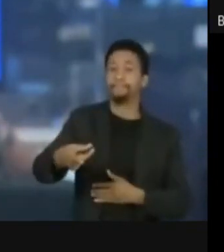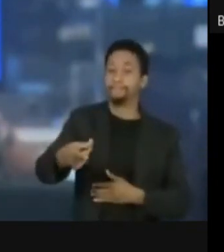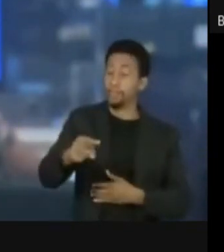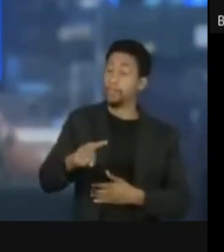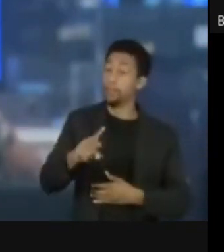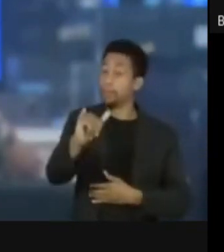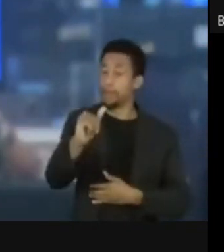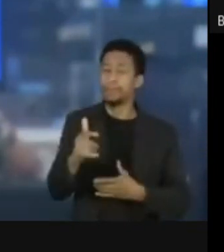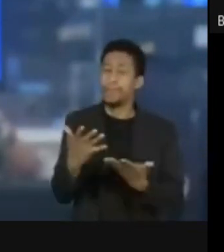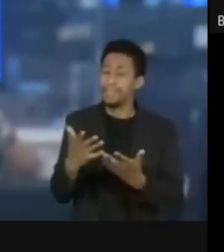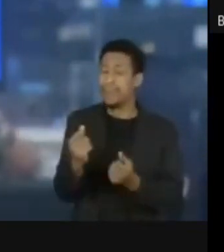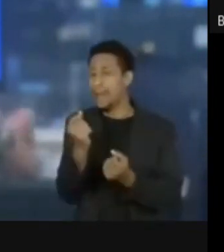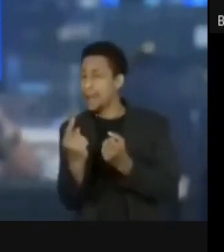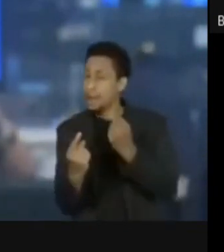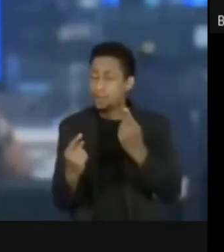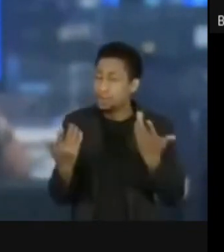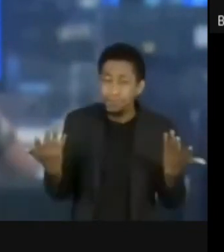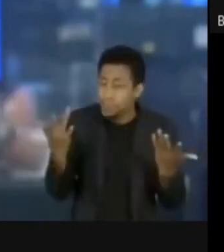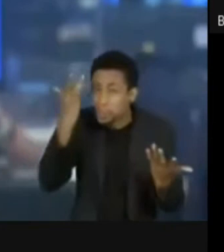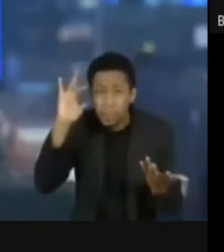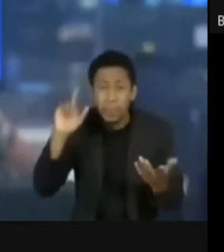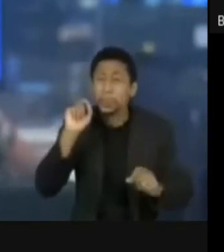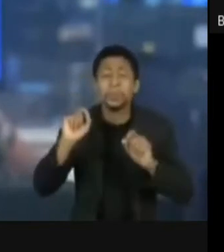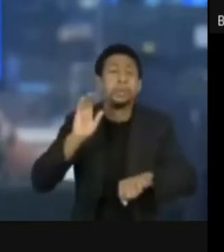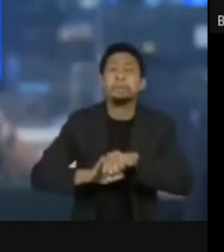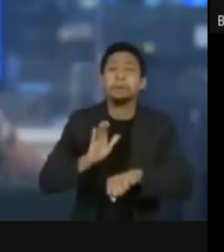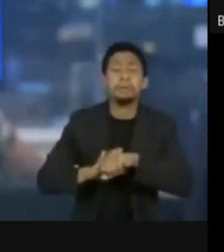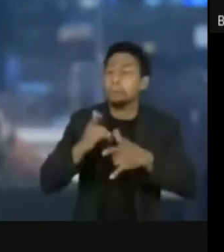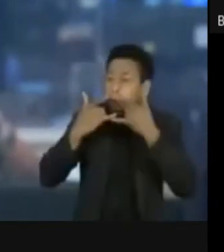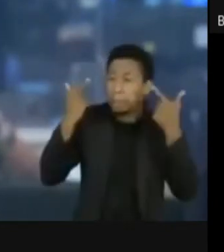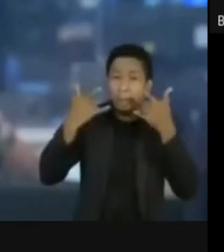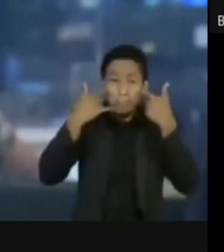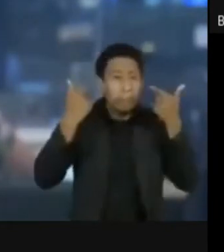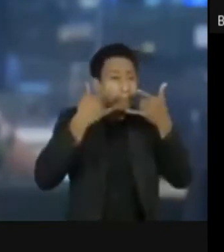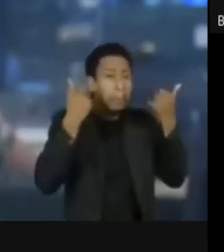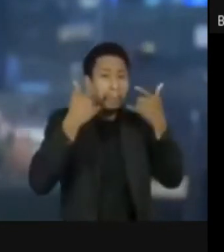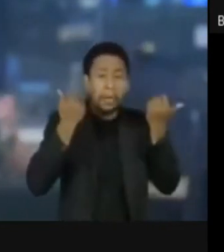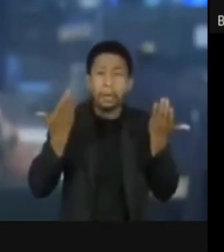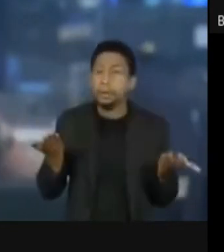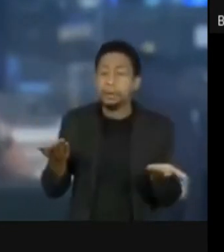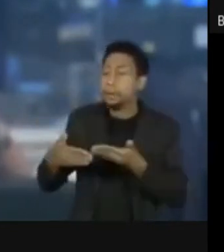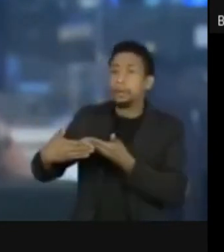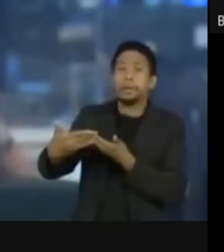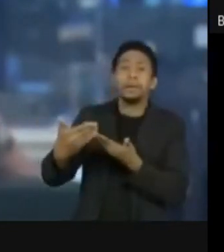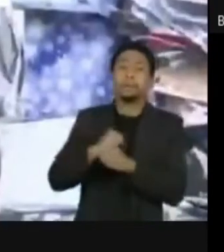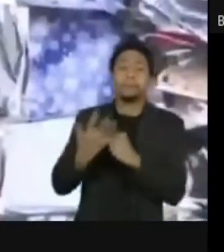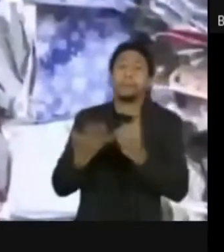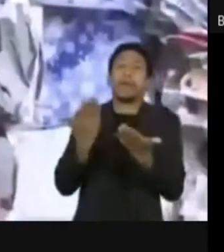gente tem se preocupado é com o que fazer com os bilhões de máscaras usadas depois que a pandemia